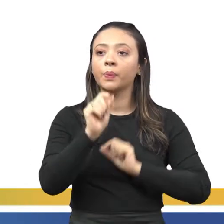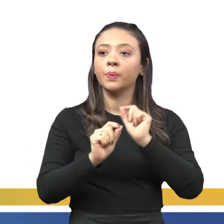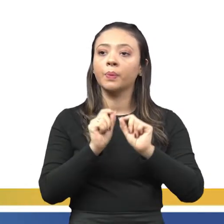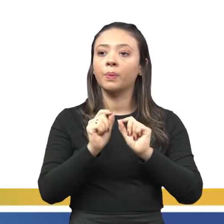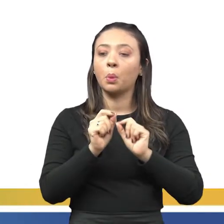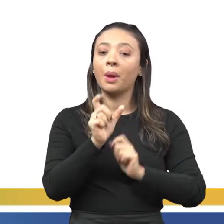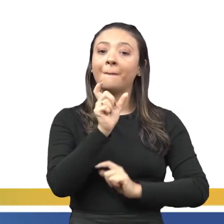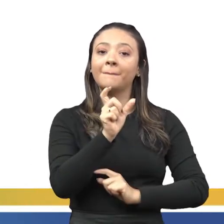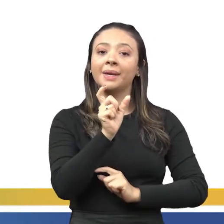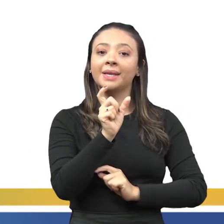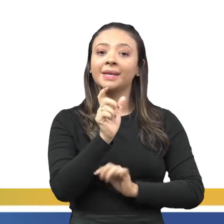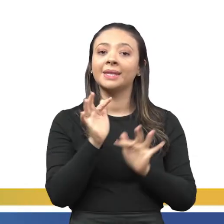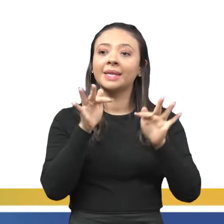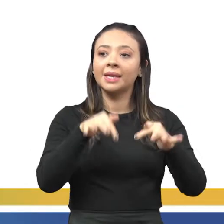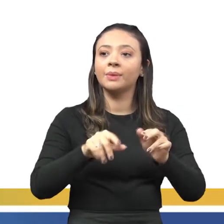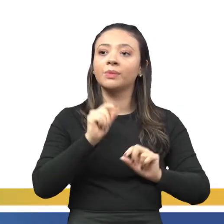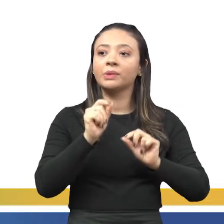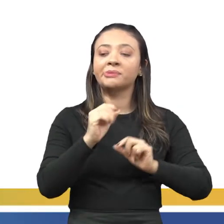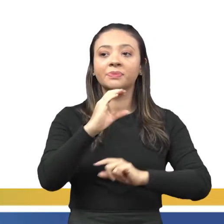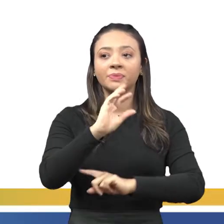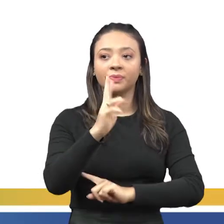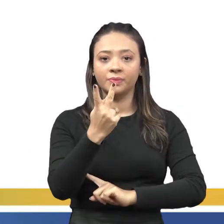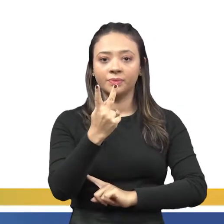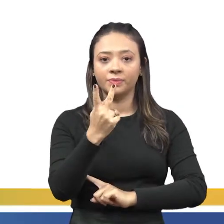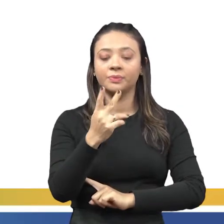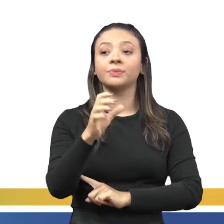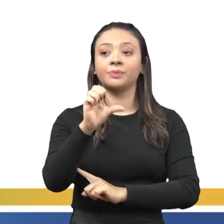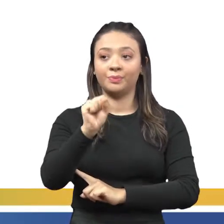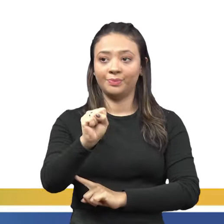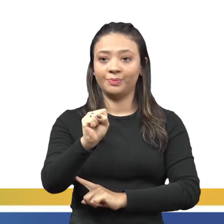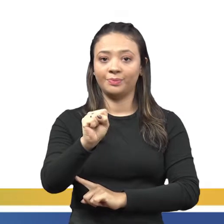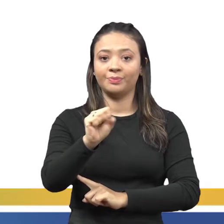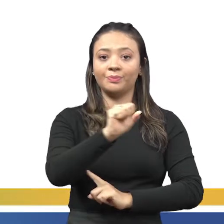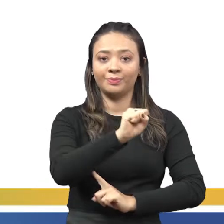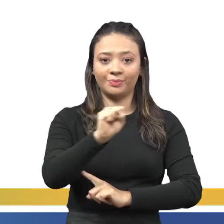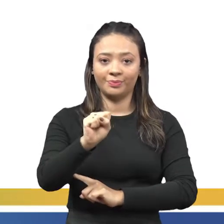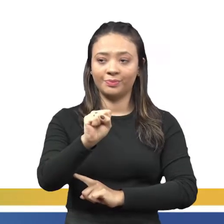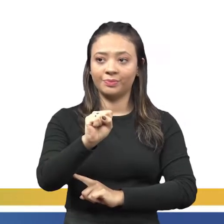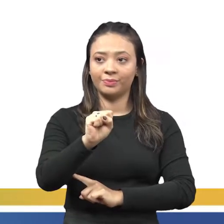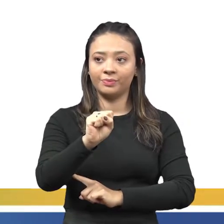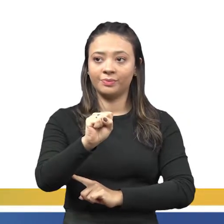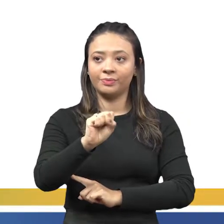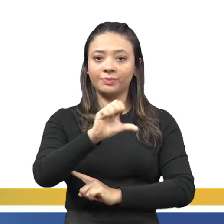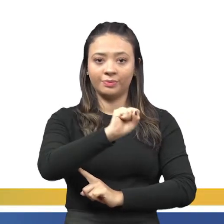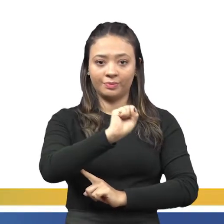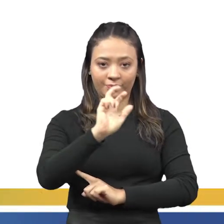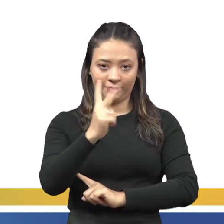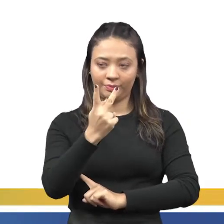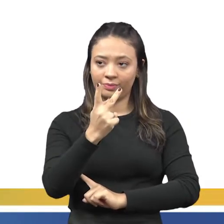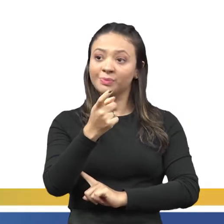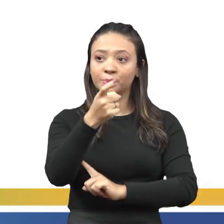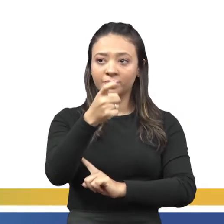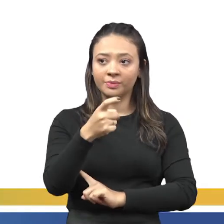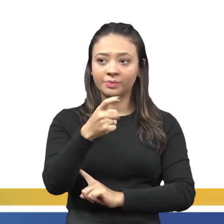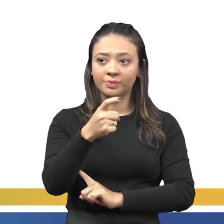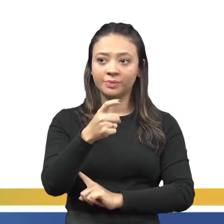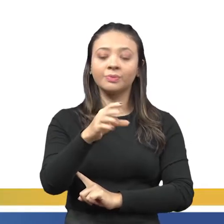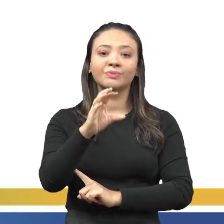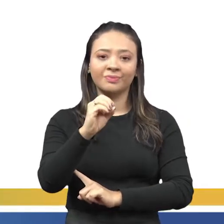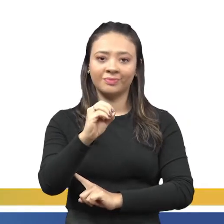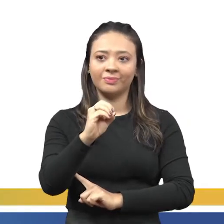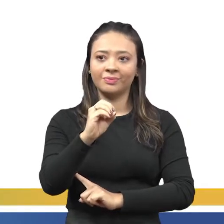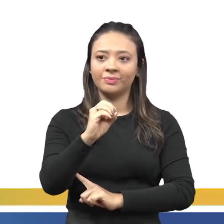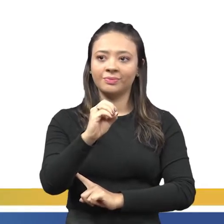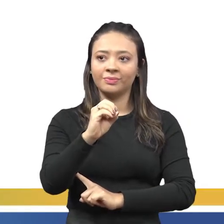as palavras que terminam em CH, S, SS, SH, X e